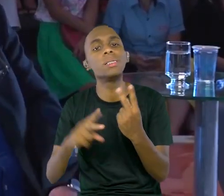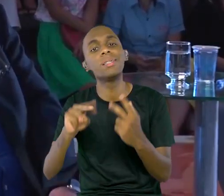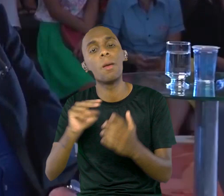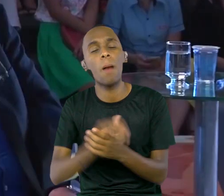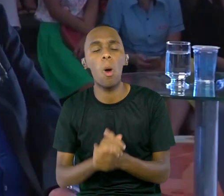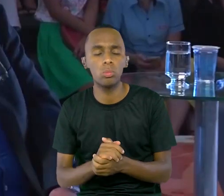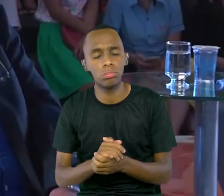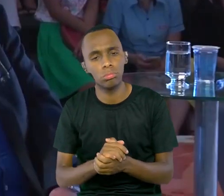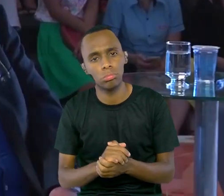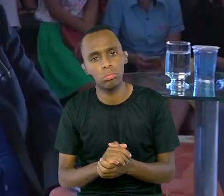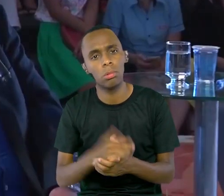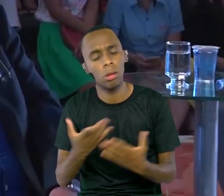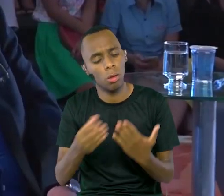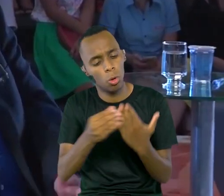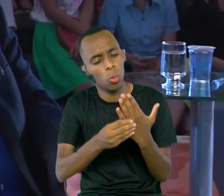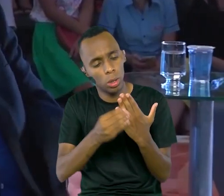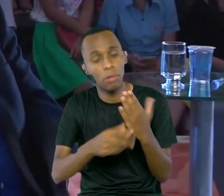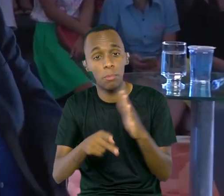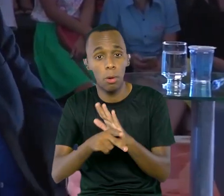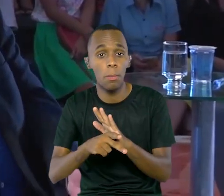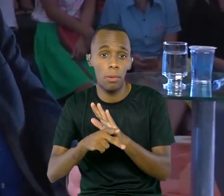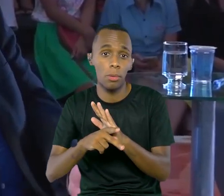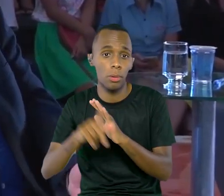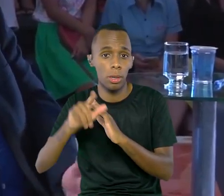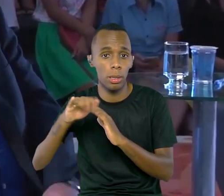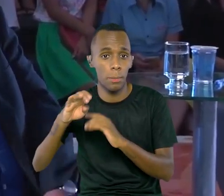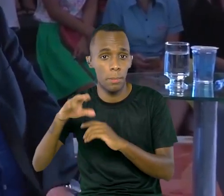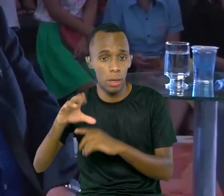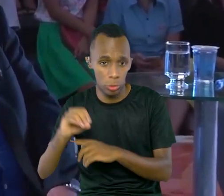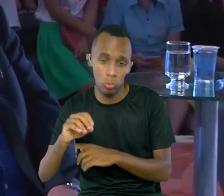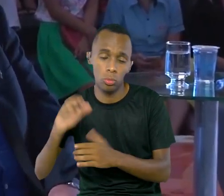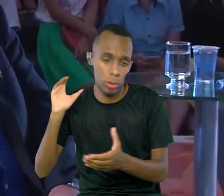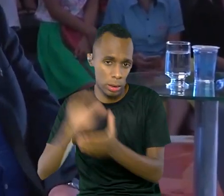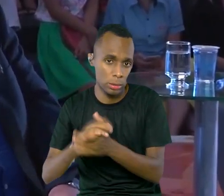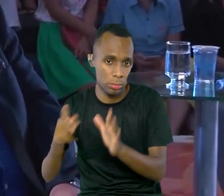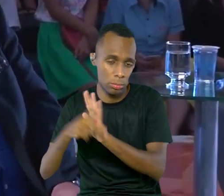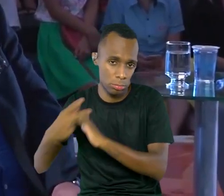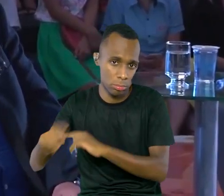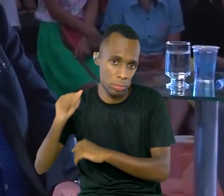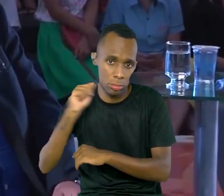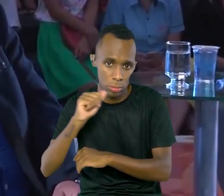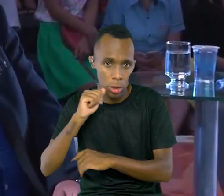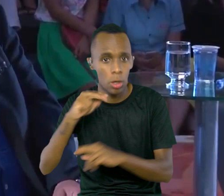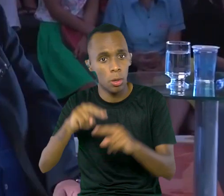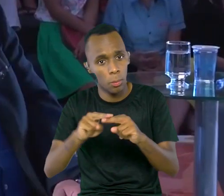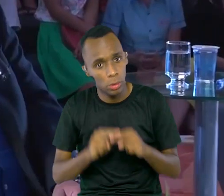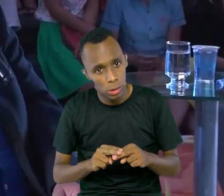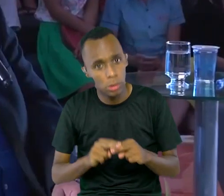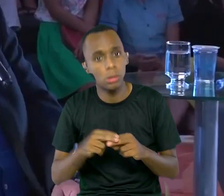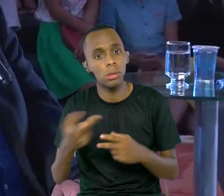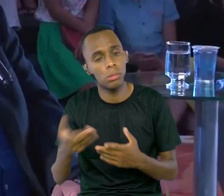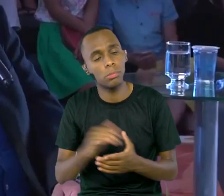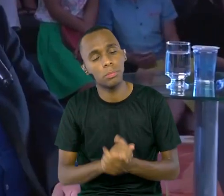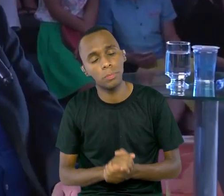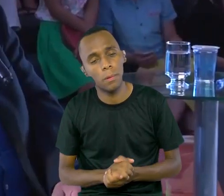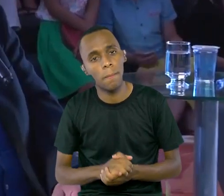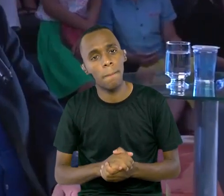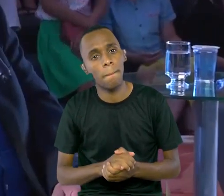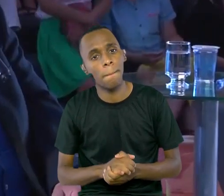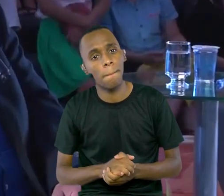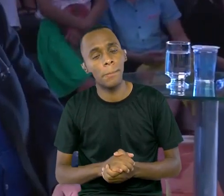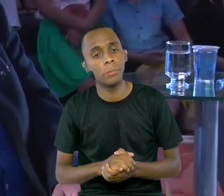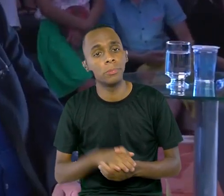Irmãos, e eles trata de libaneses, eu sou casado com uma libanesa, portanto me interessei